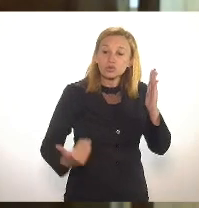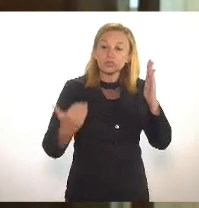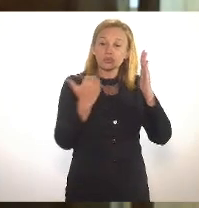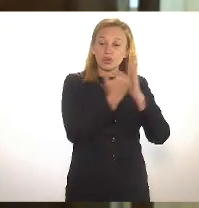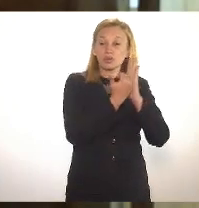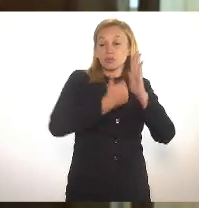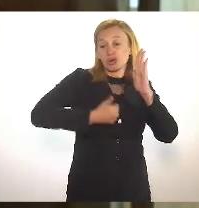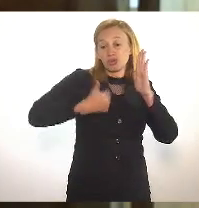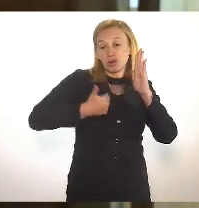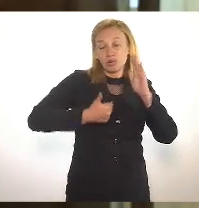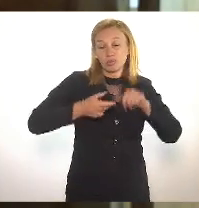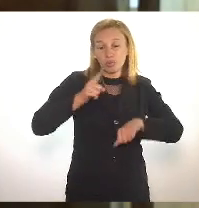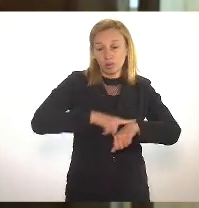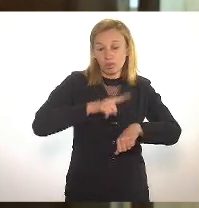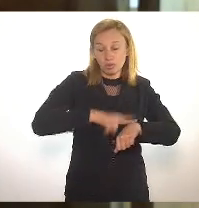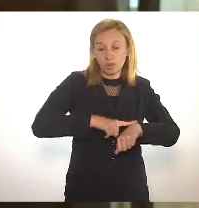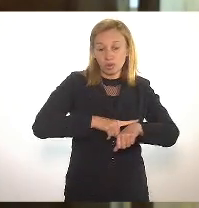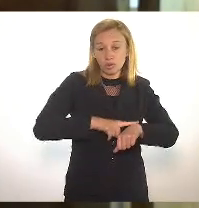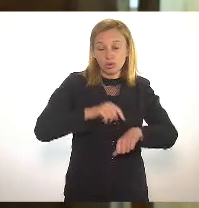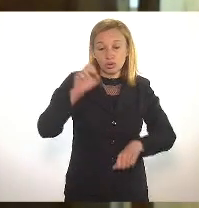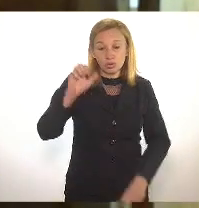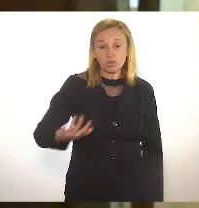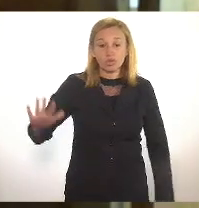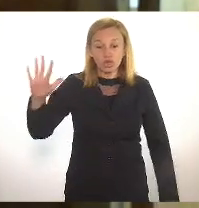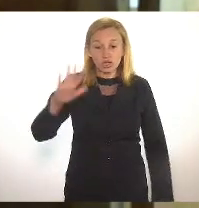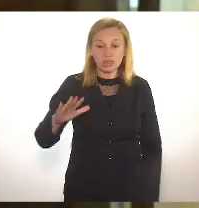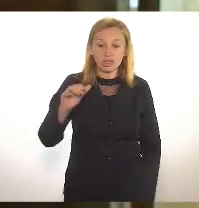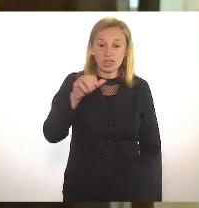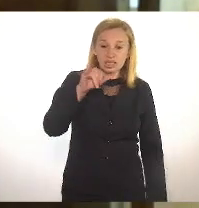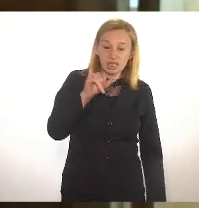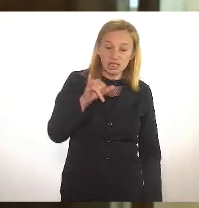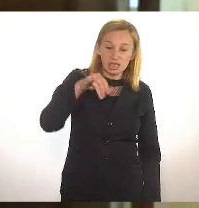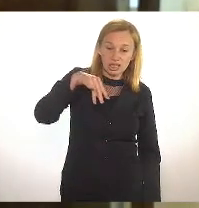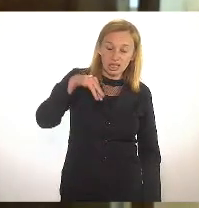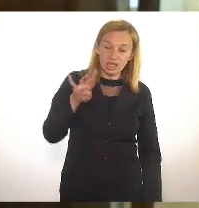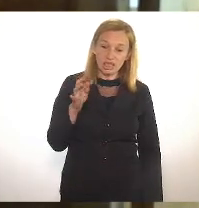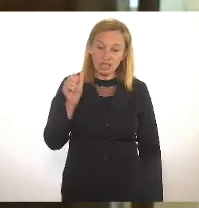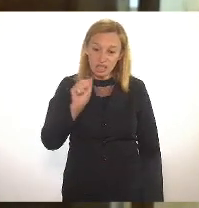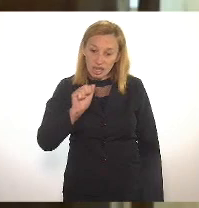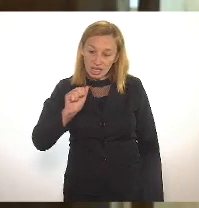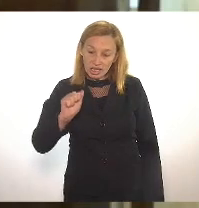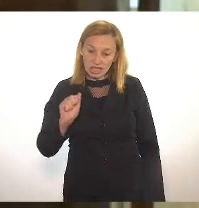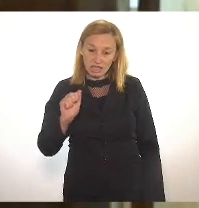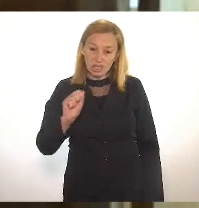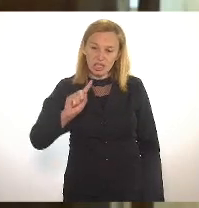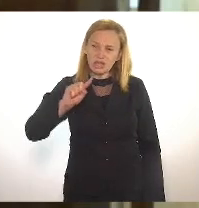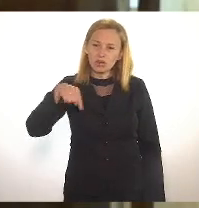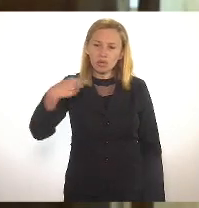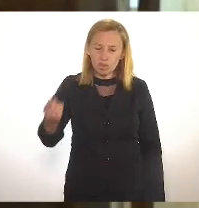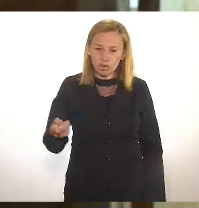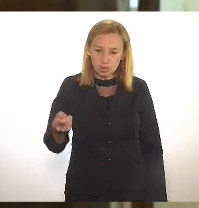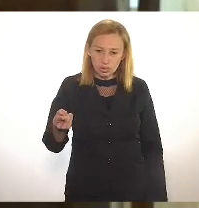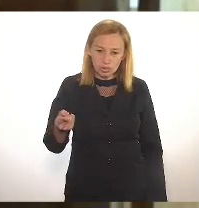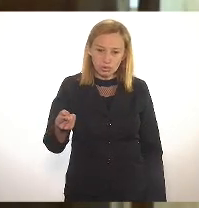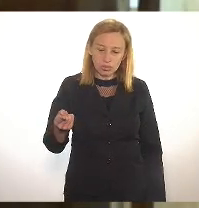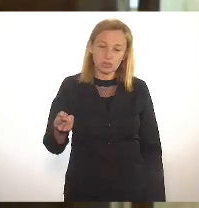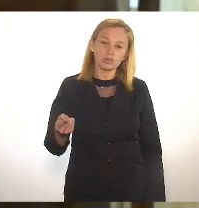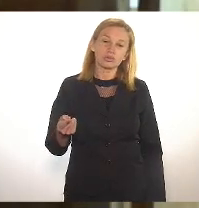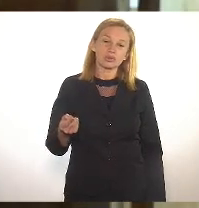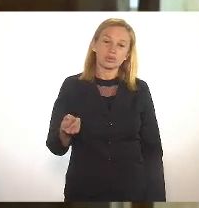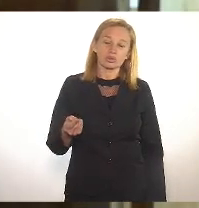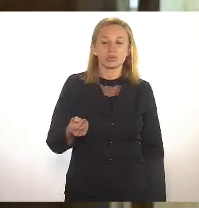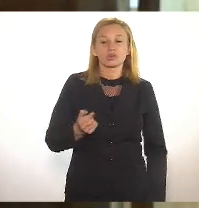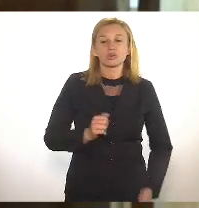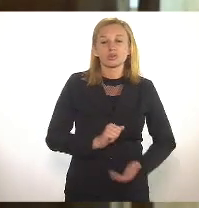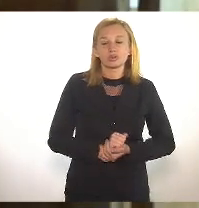colocação nos estados de Michigan e Wisconsin, não sei se pronuncia bem assim, porque